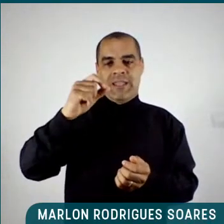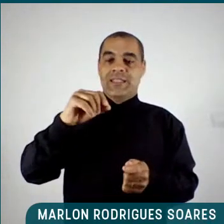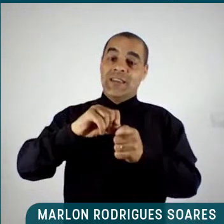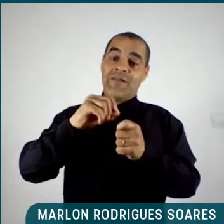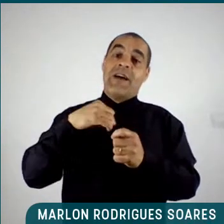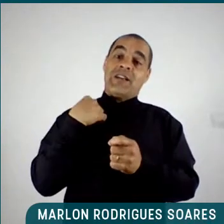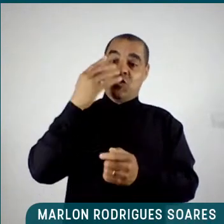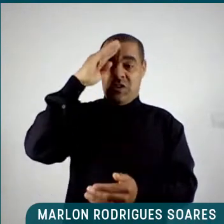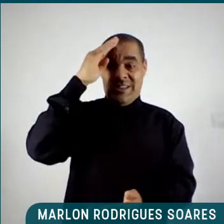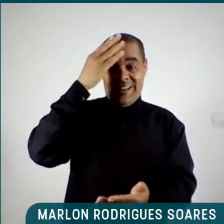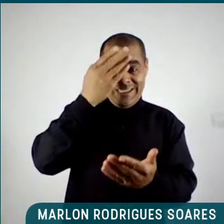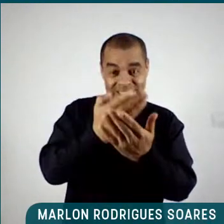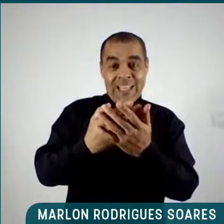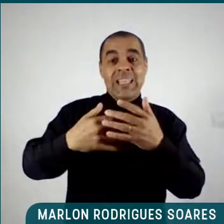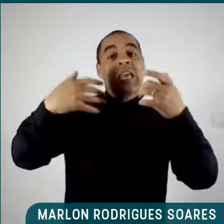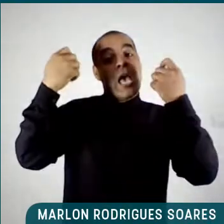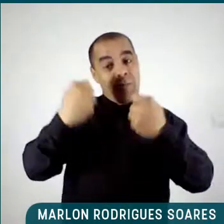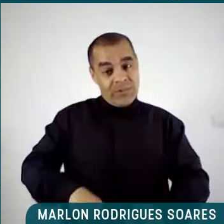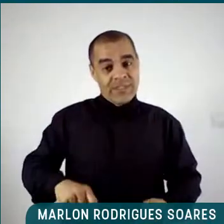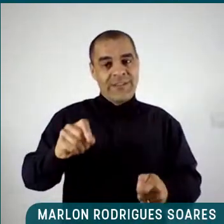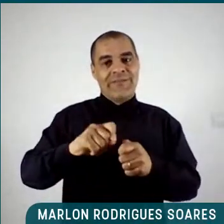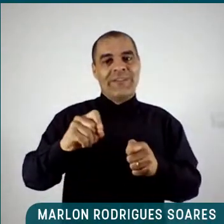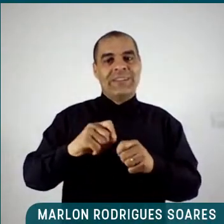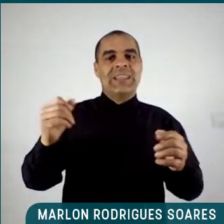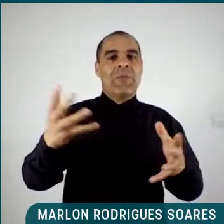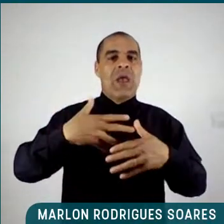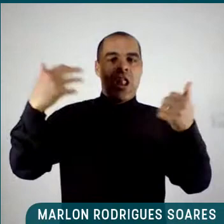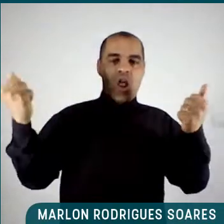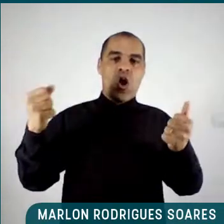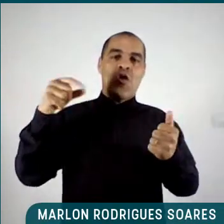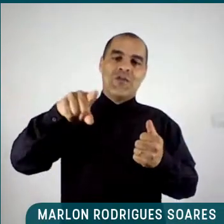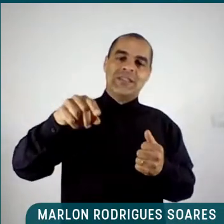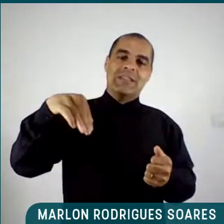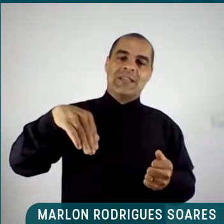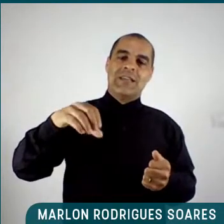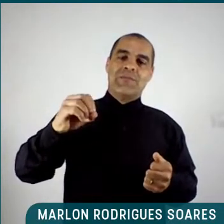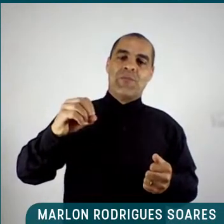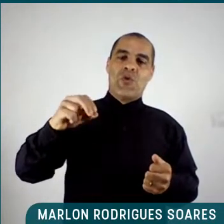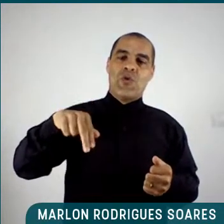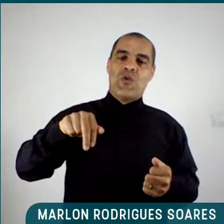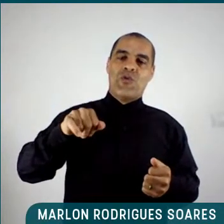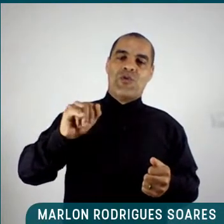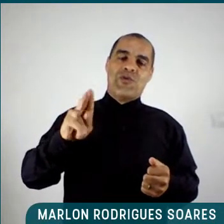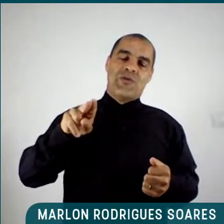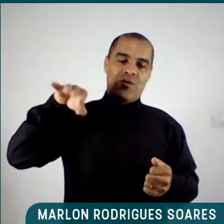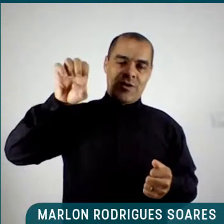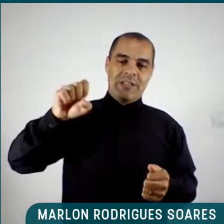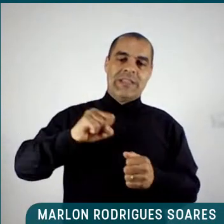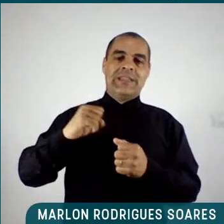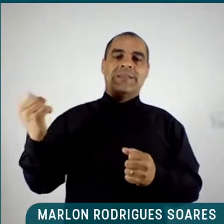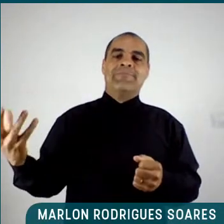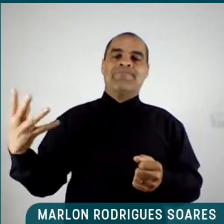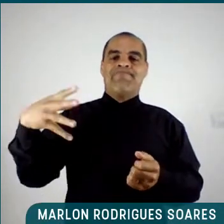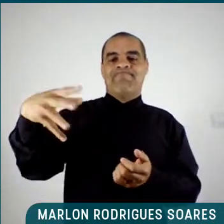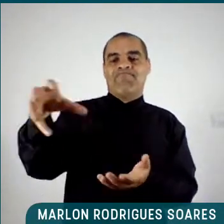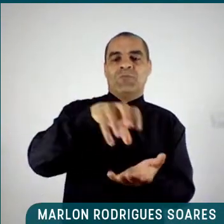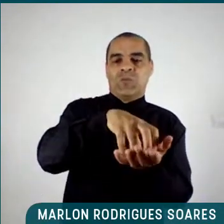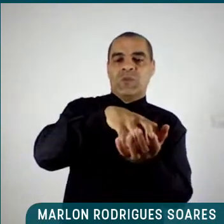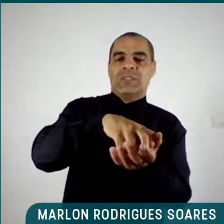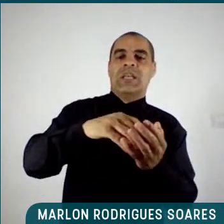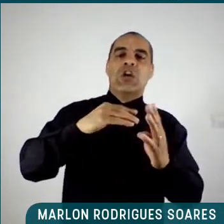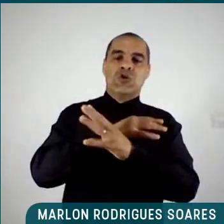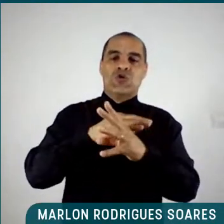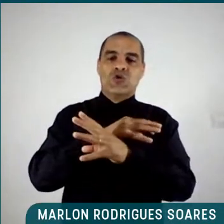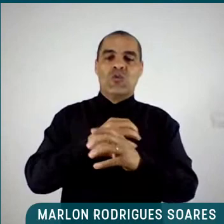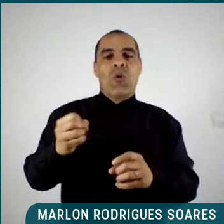natural. transformation is Você, possible, Monique, even though it's é um difficult. dos grandes Monique, you bring to protagonistas no us, centro do debate you e da bring luta the de